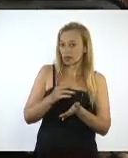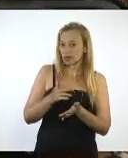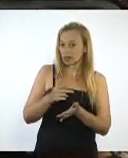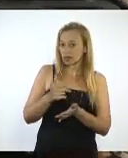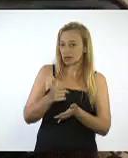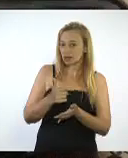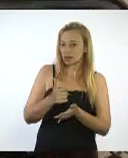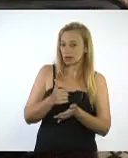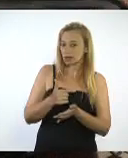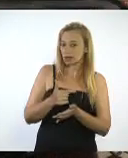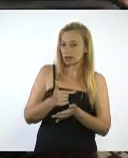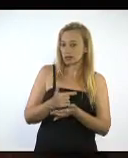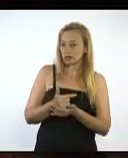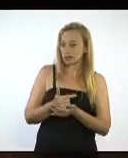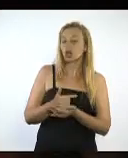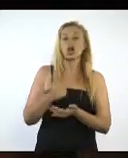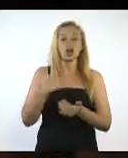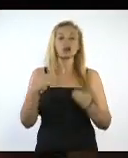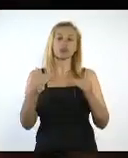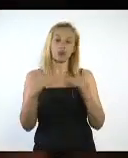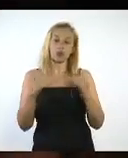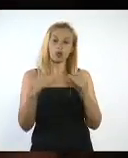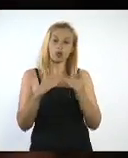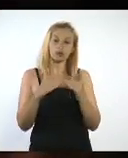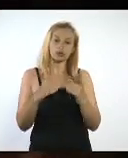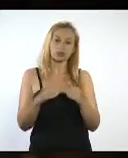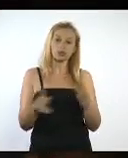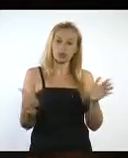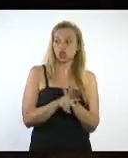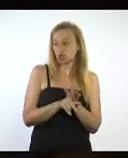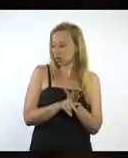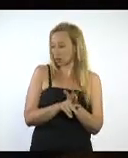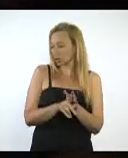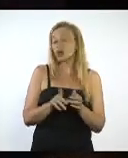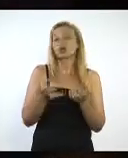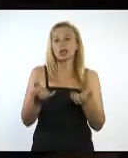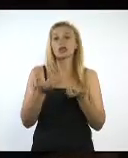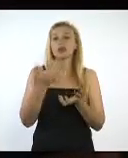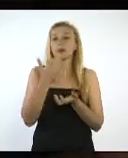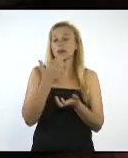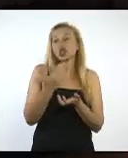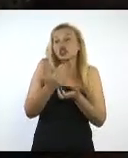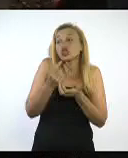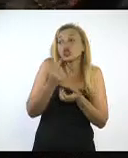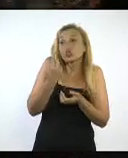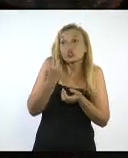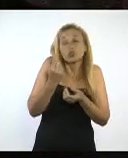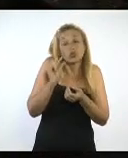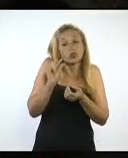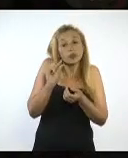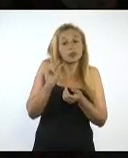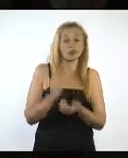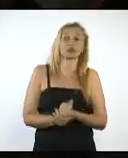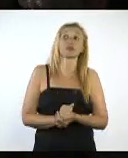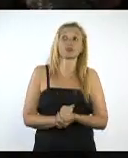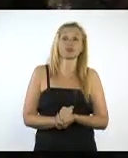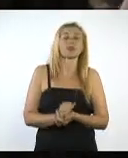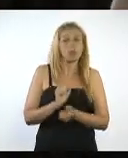71º, Marquinhos. Eu concordo com o projeto inteiramente. Só queria pedir um favor à Vossa Excelência. Pode ser,